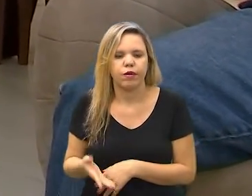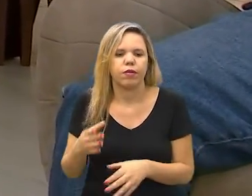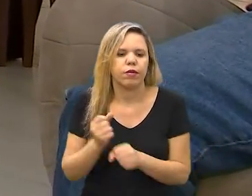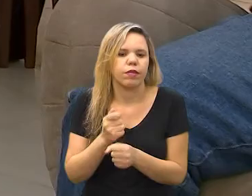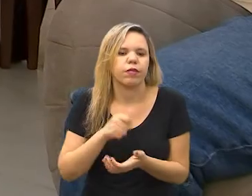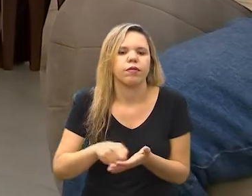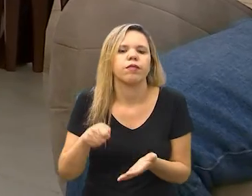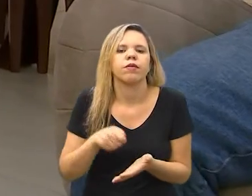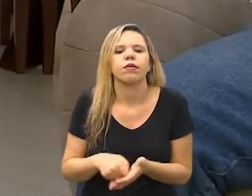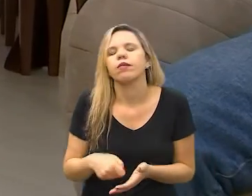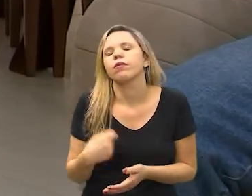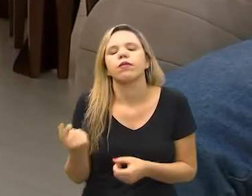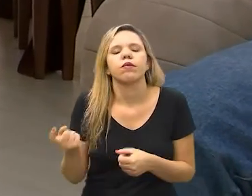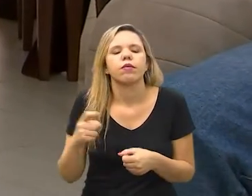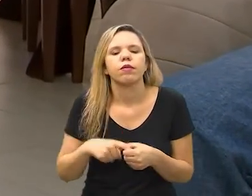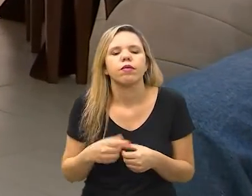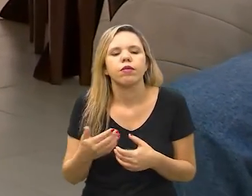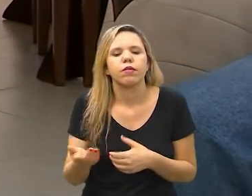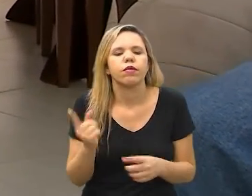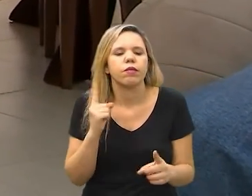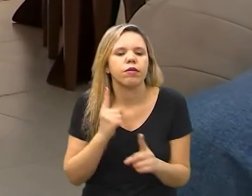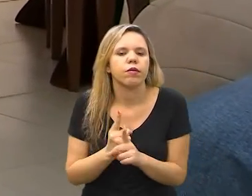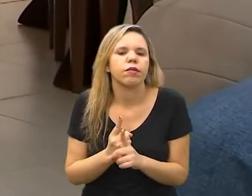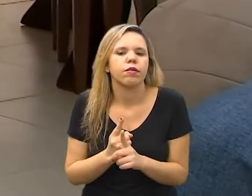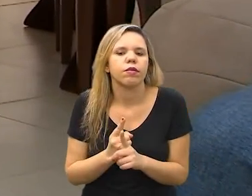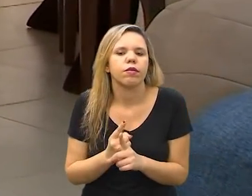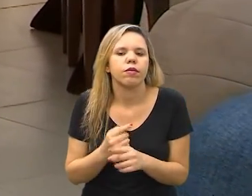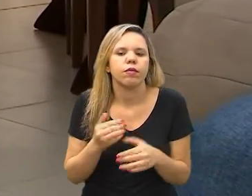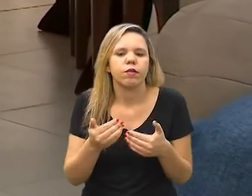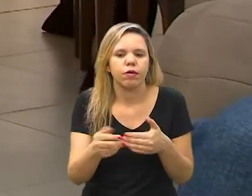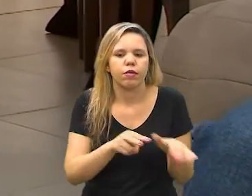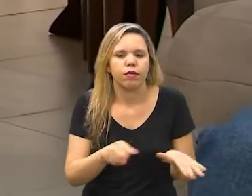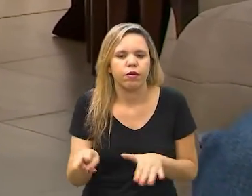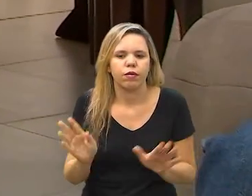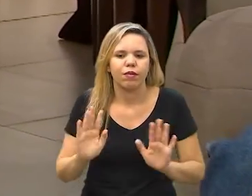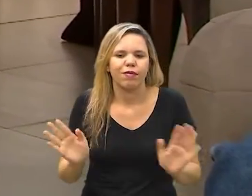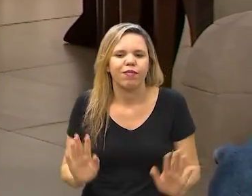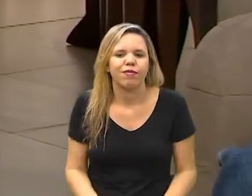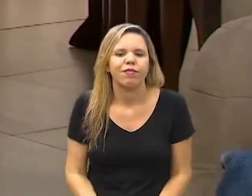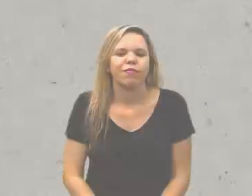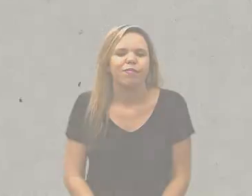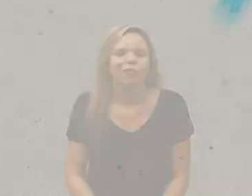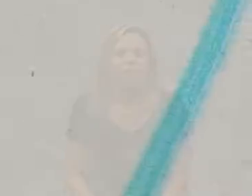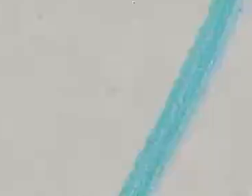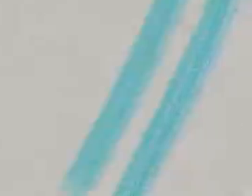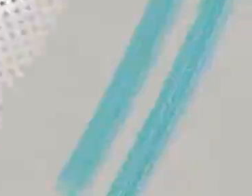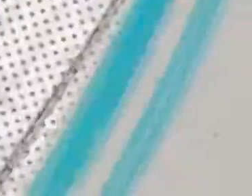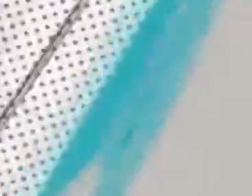Ponta do Lápis. A gente volta a se encontrar na semana que vem. Até lá, tchau!